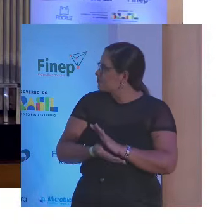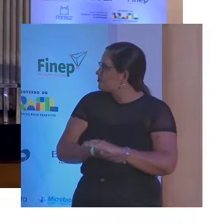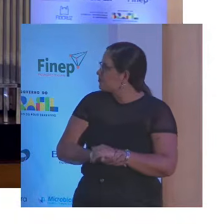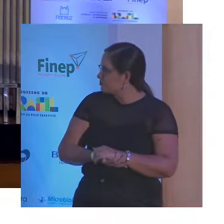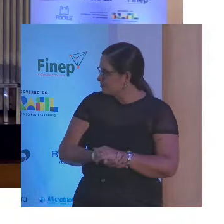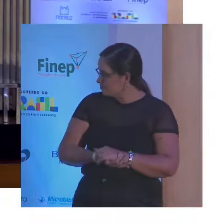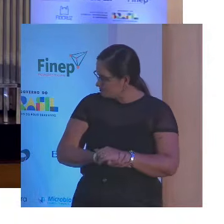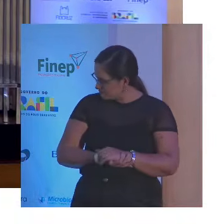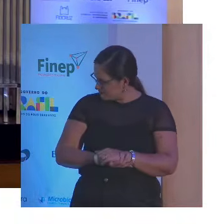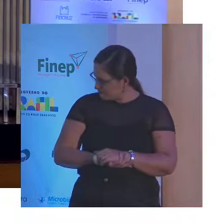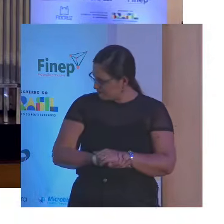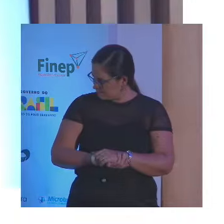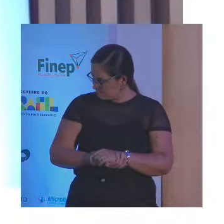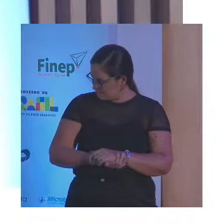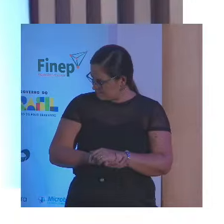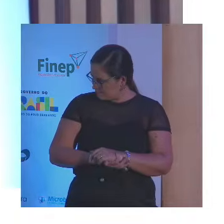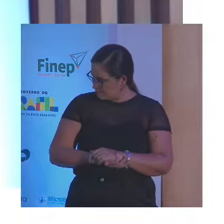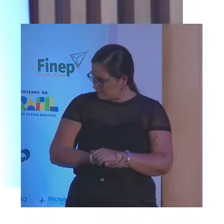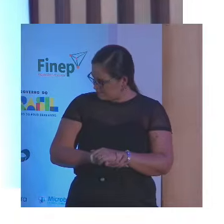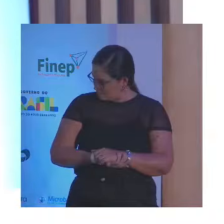Obrigado.